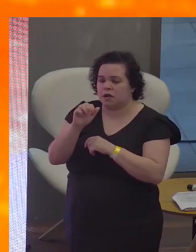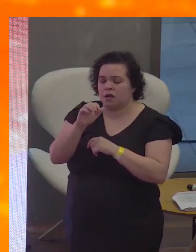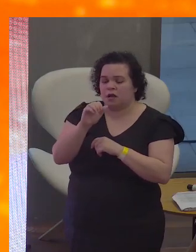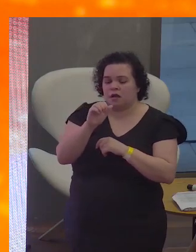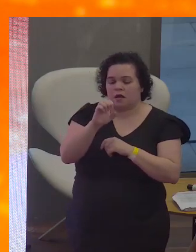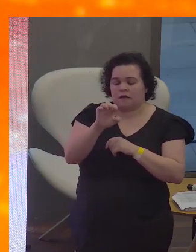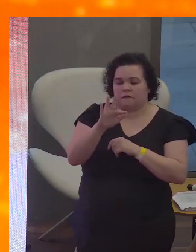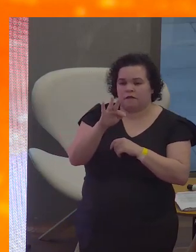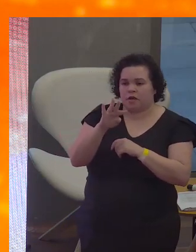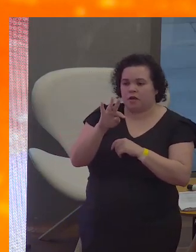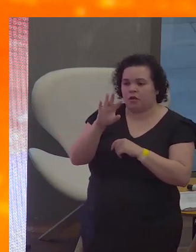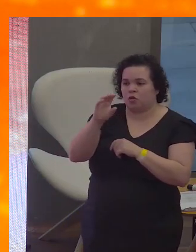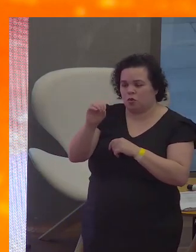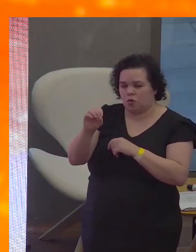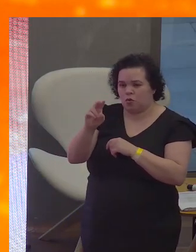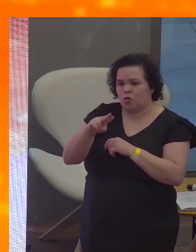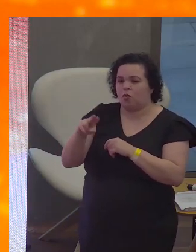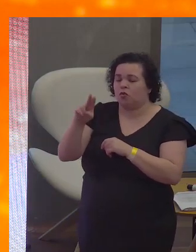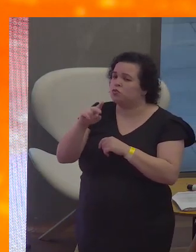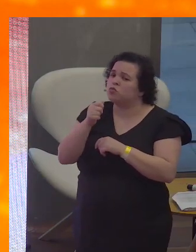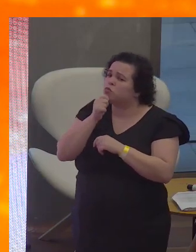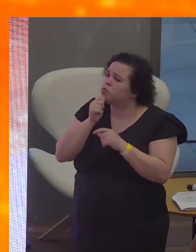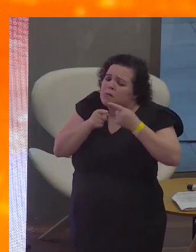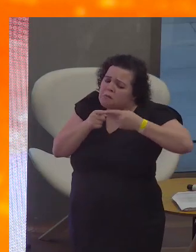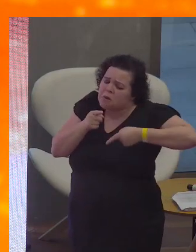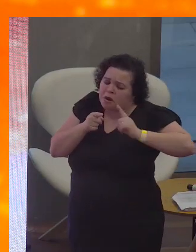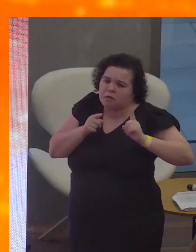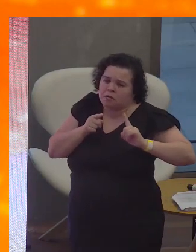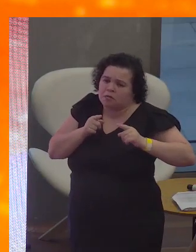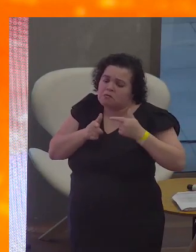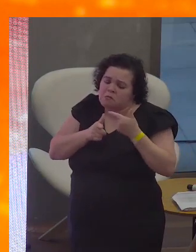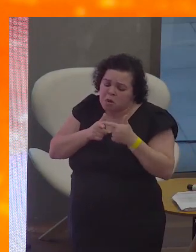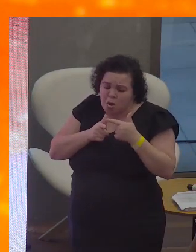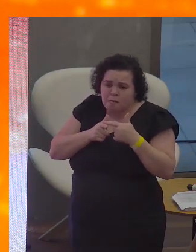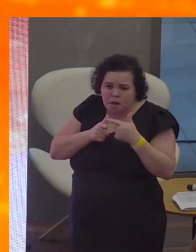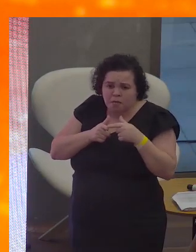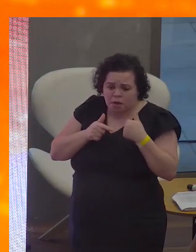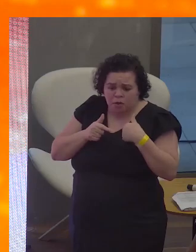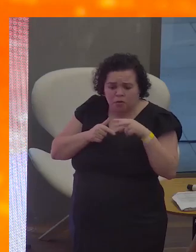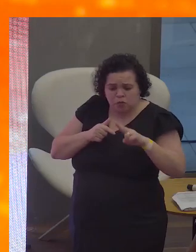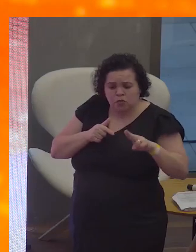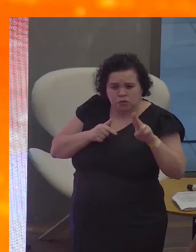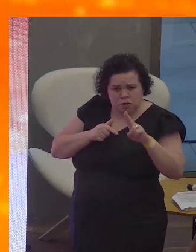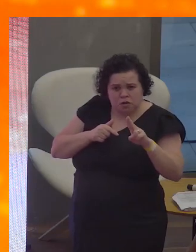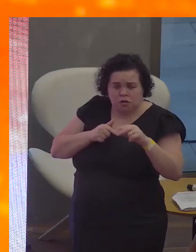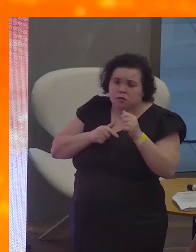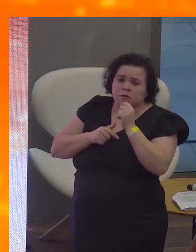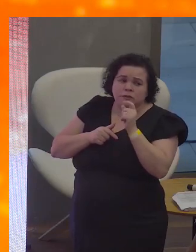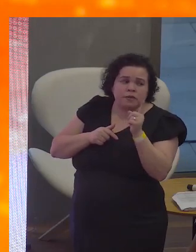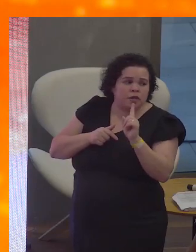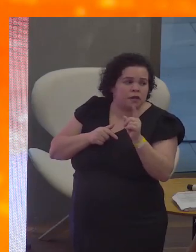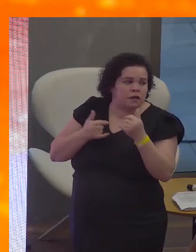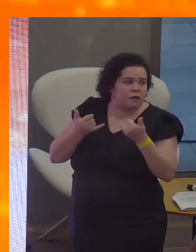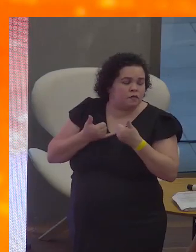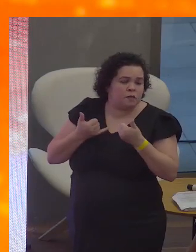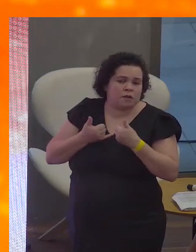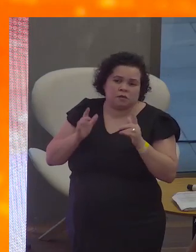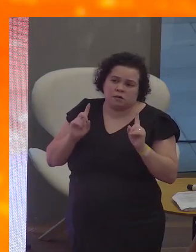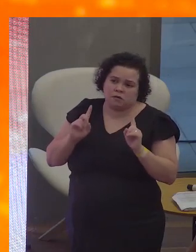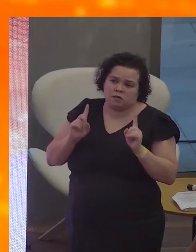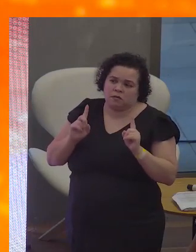uso, ou seja, não tem nenhuma restrição. Tem algum problema de eu utilizar esse produto? Não existe essa informação na bula.